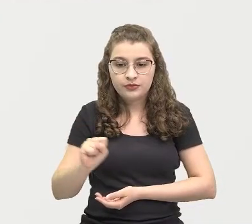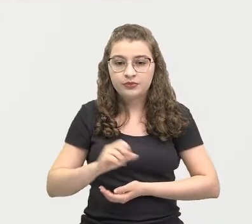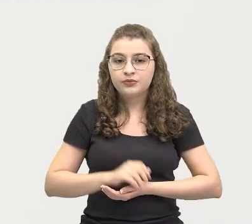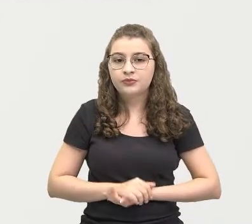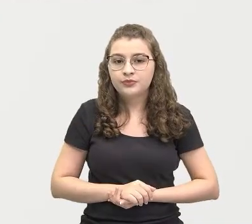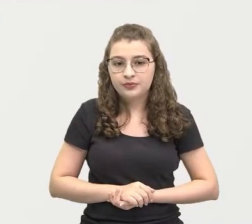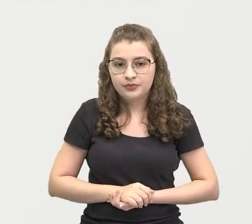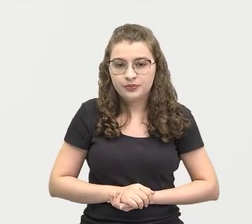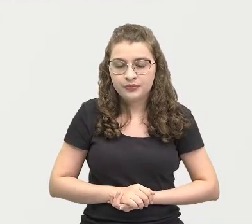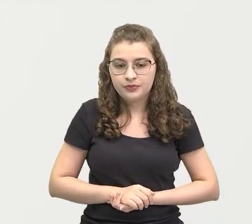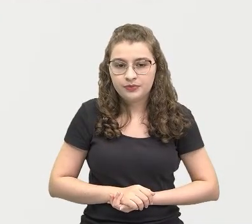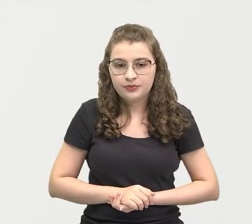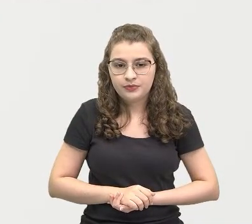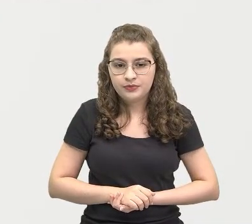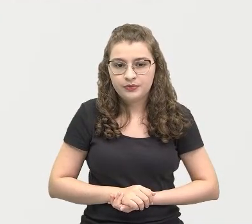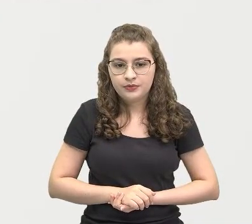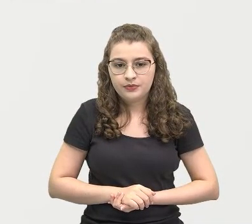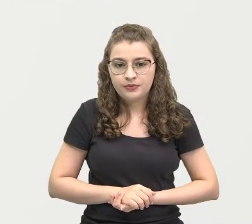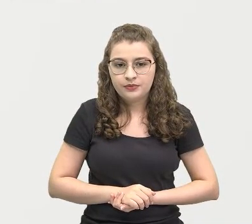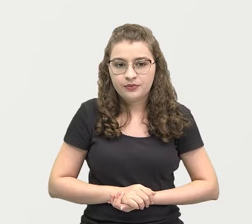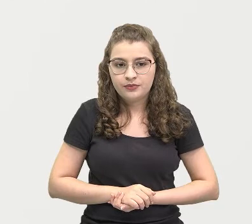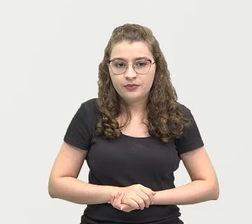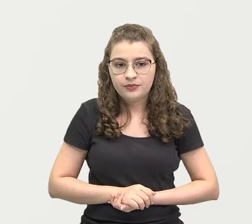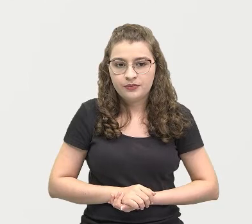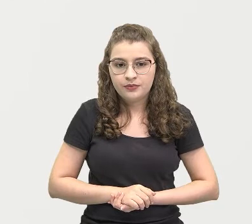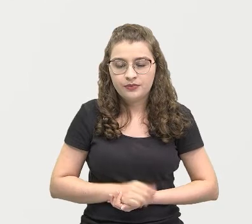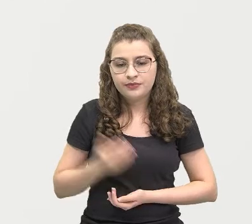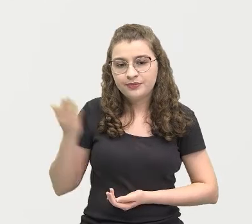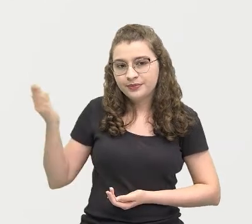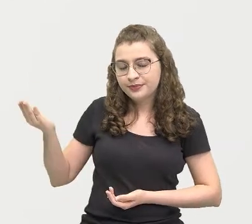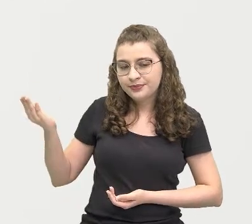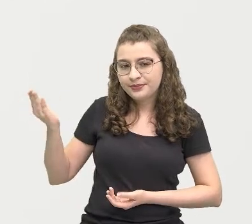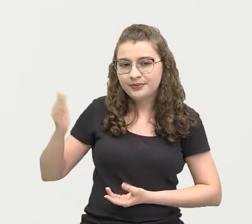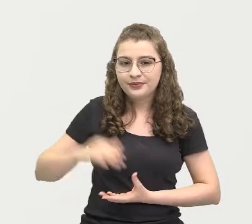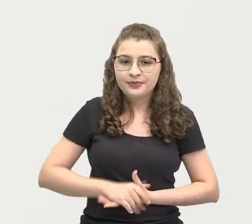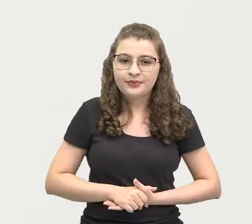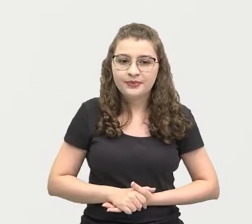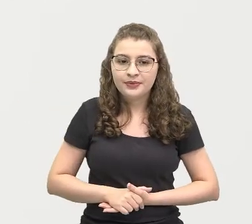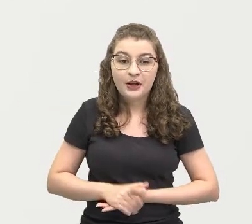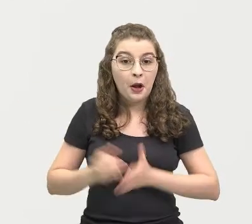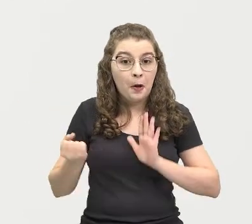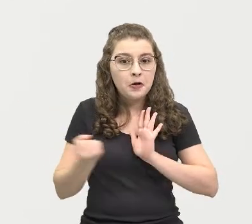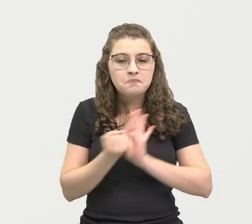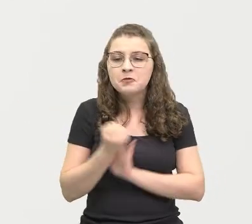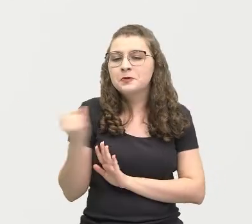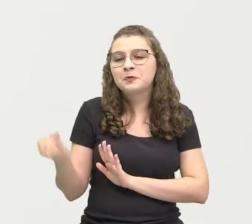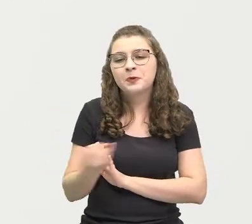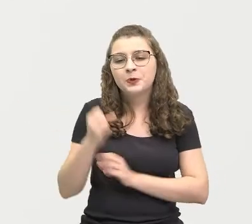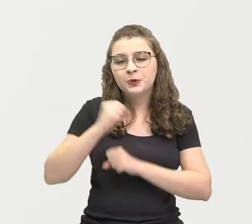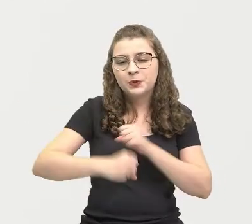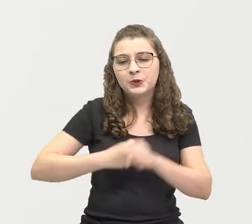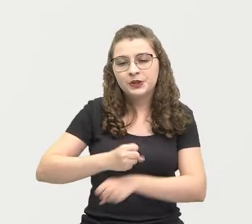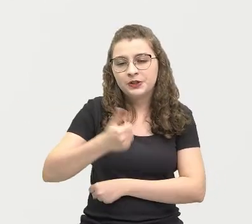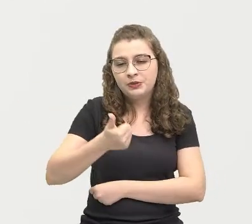Sertões. Então, temos aqui, ó, Os Sertões, sua obra mais importante, publicada em